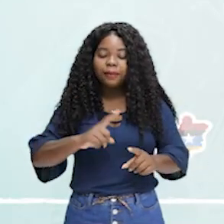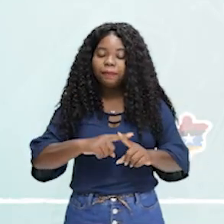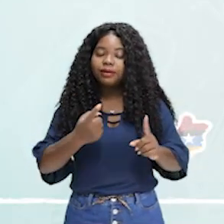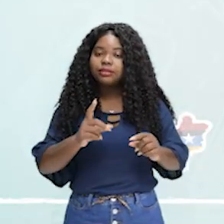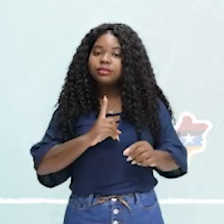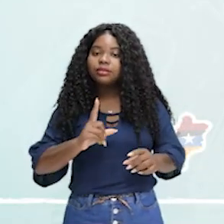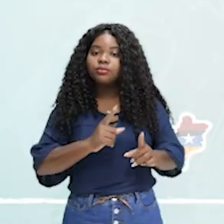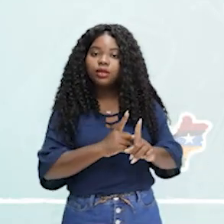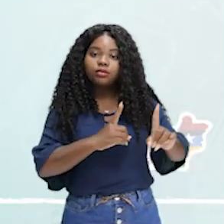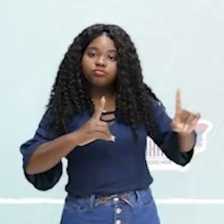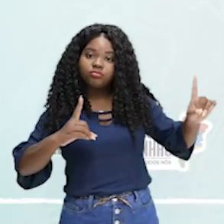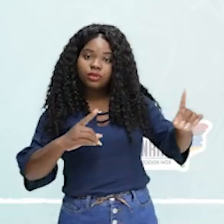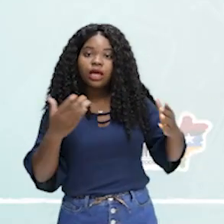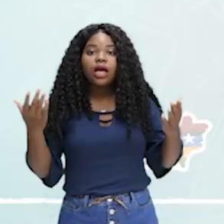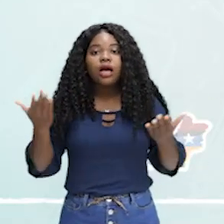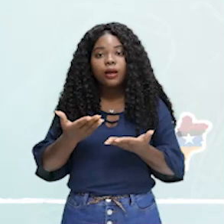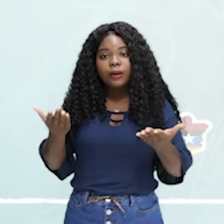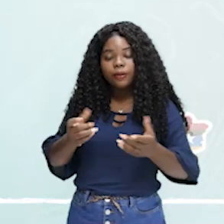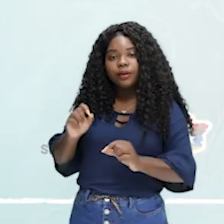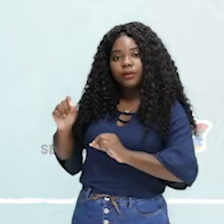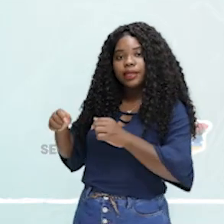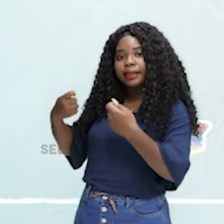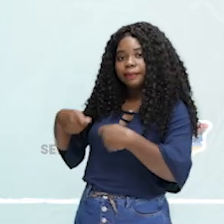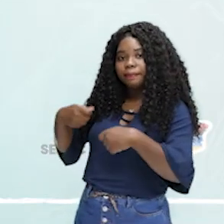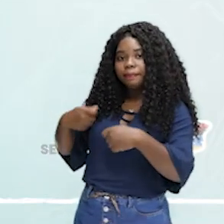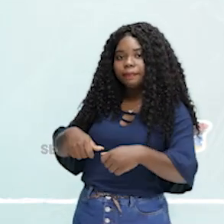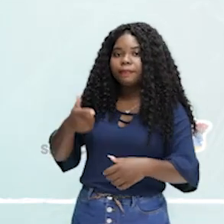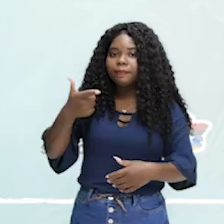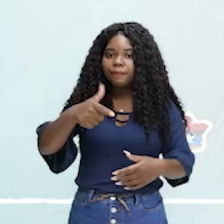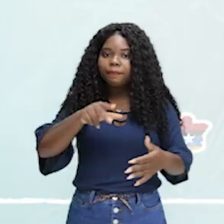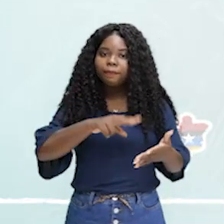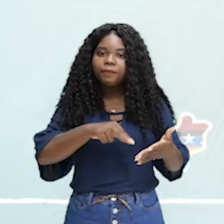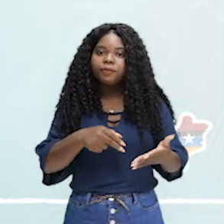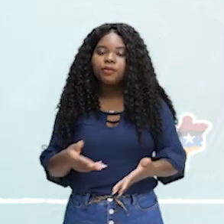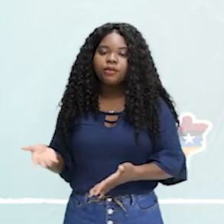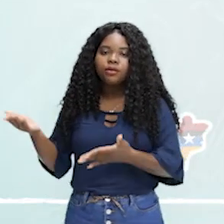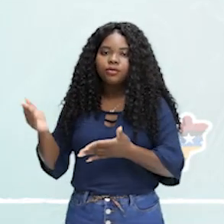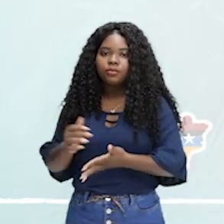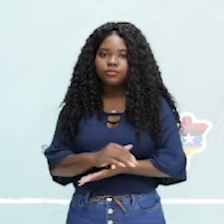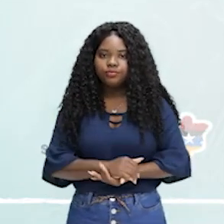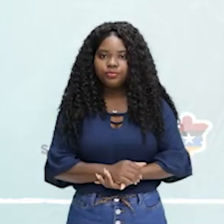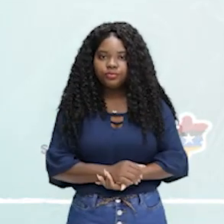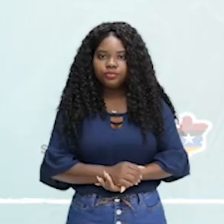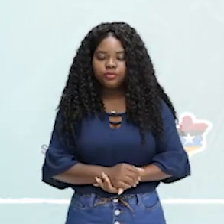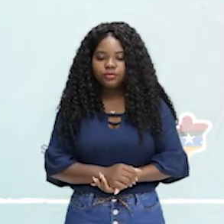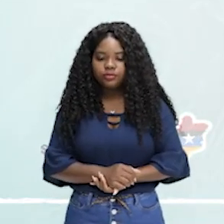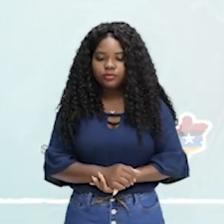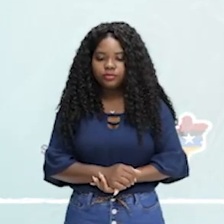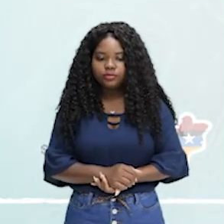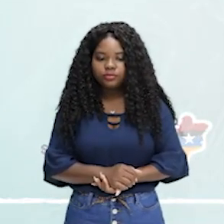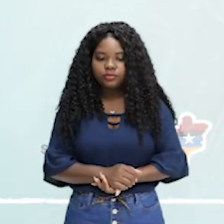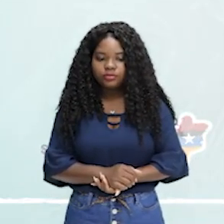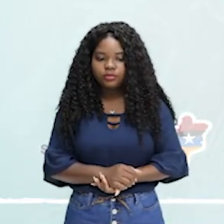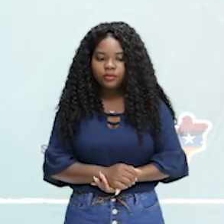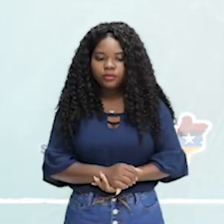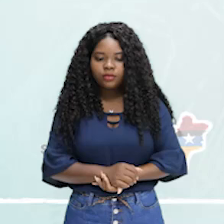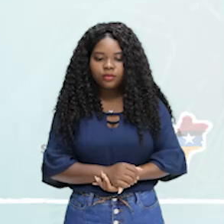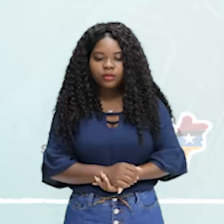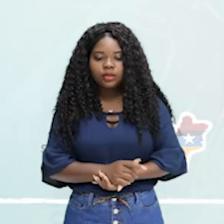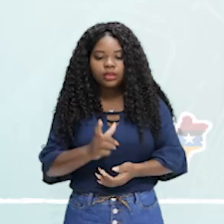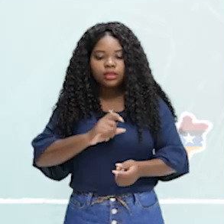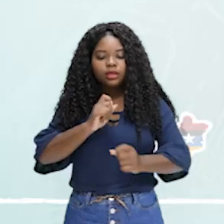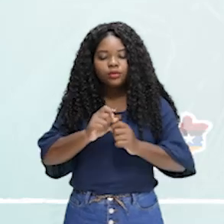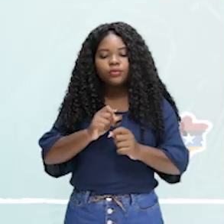Aqui eu vou falar de precisão. Procurando acertar um alvo específico. Olha aqui, ó. Procura acertar um